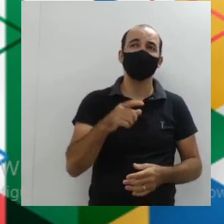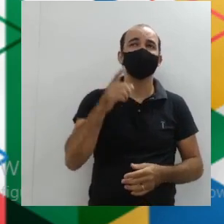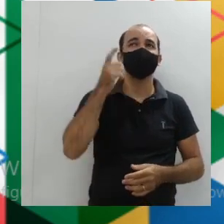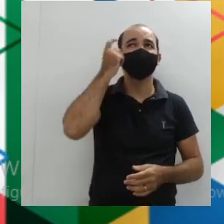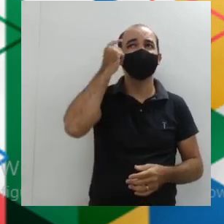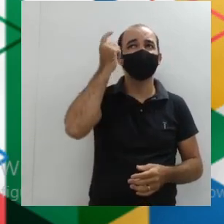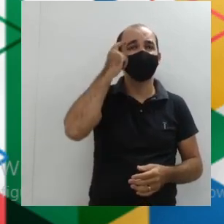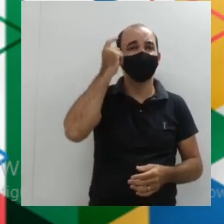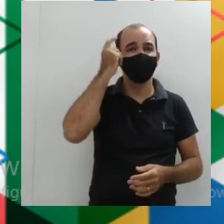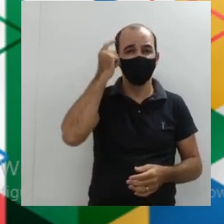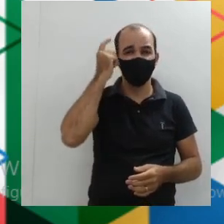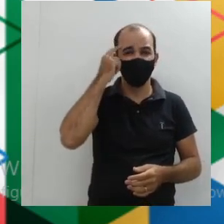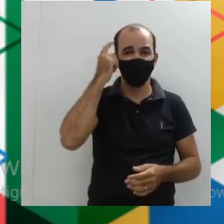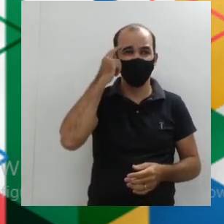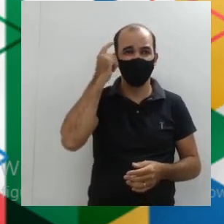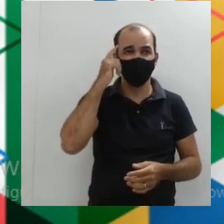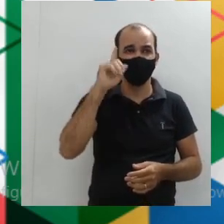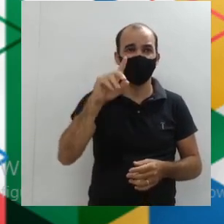busca pelo